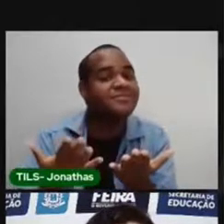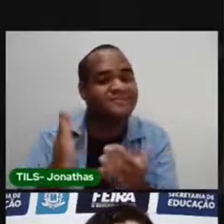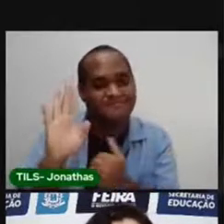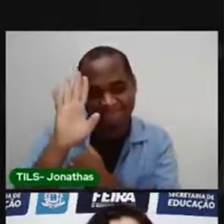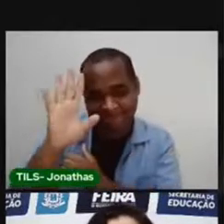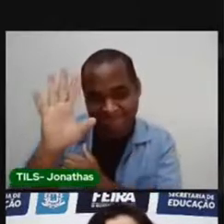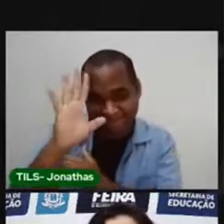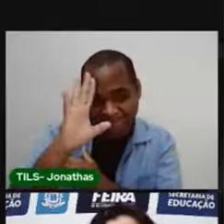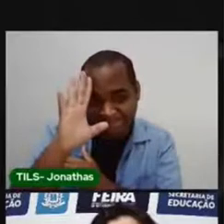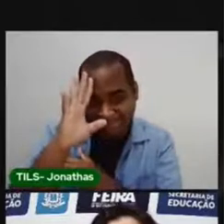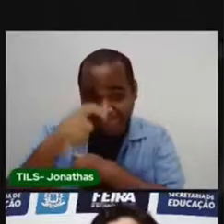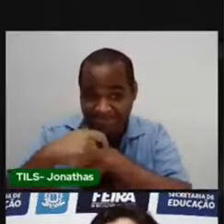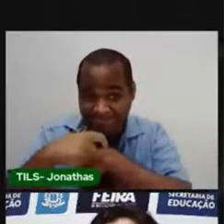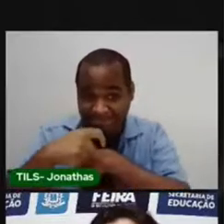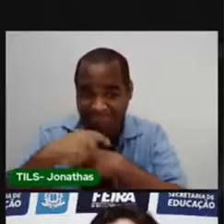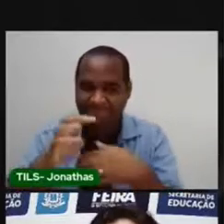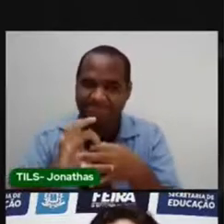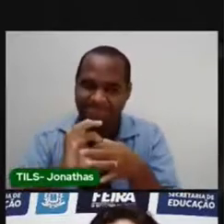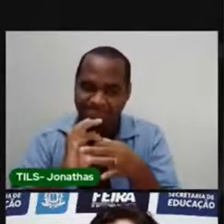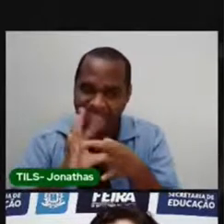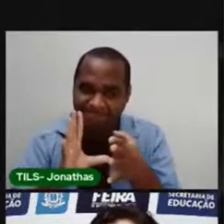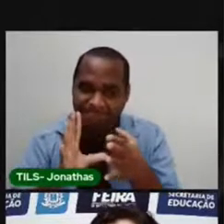dar um tempinho para vocês.